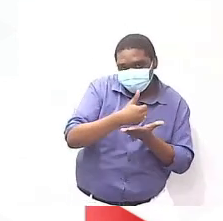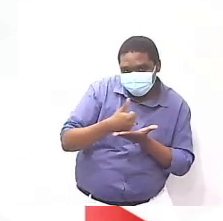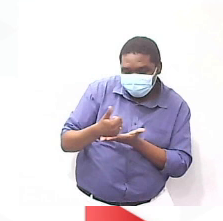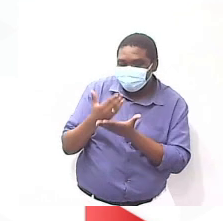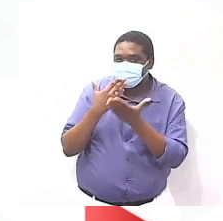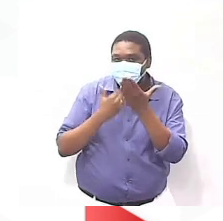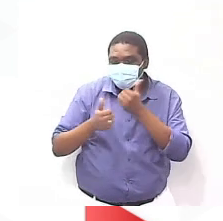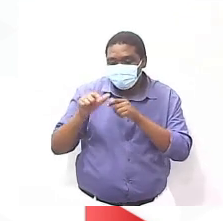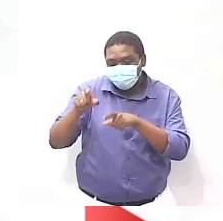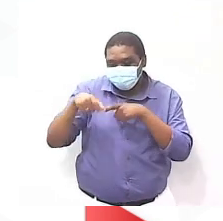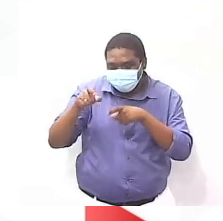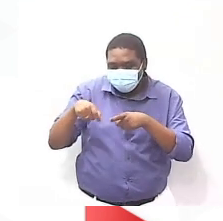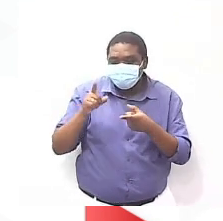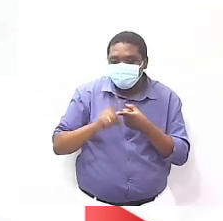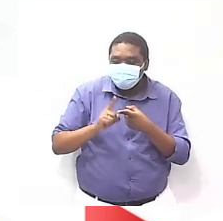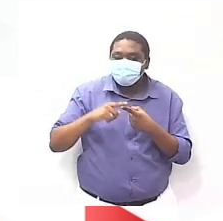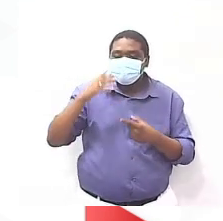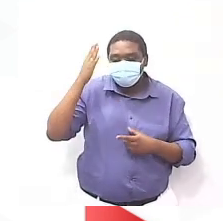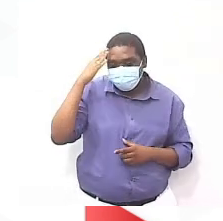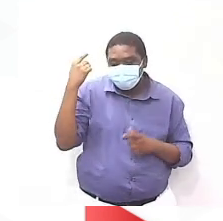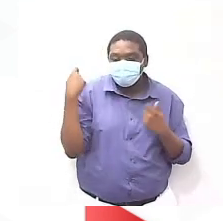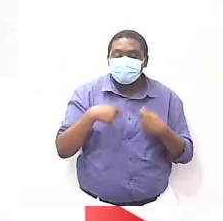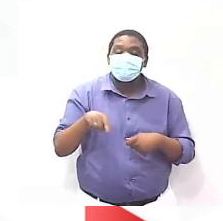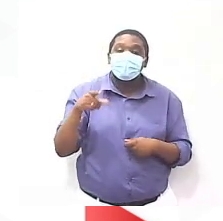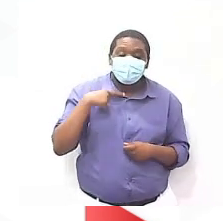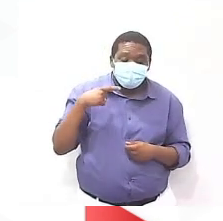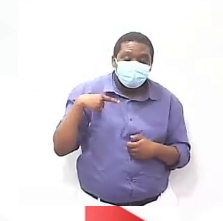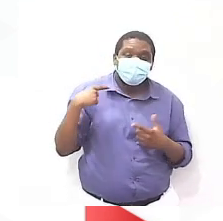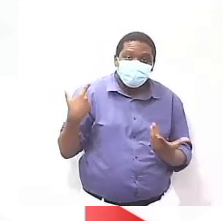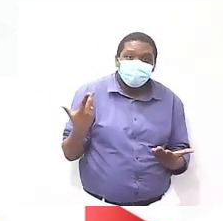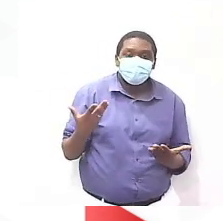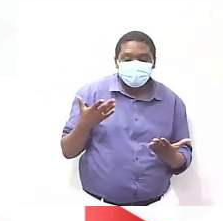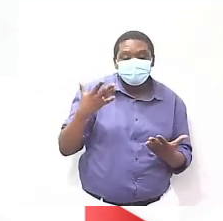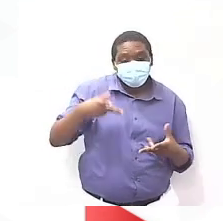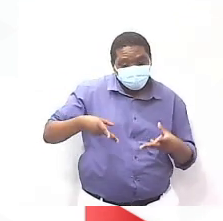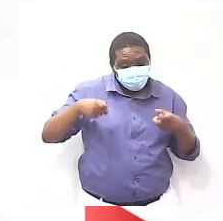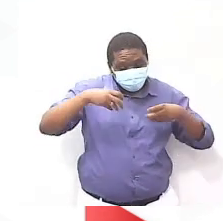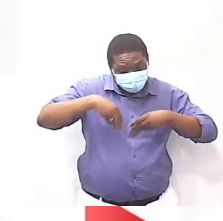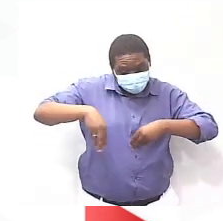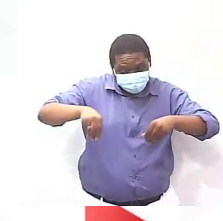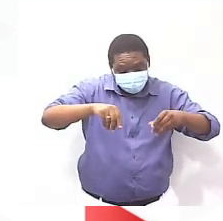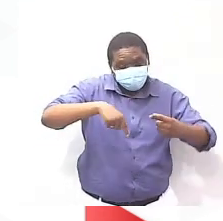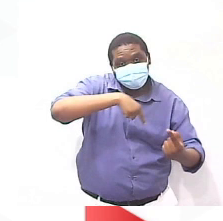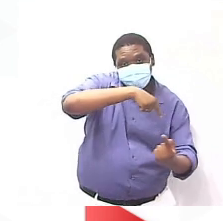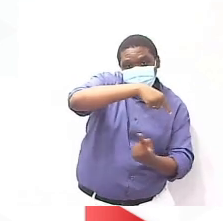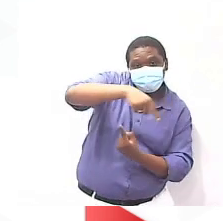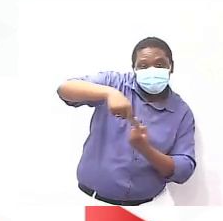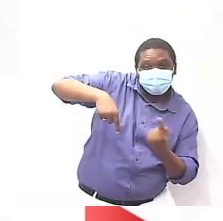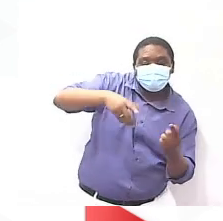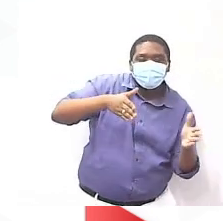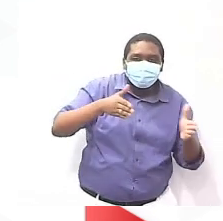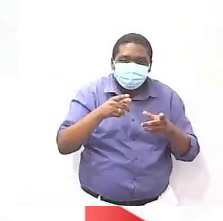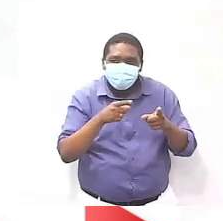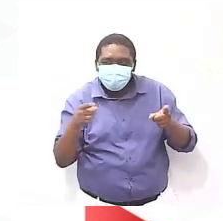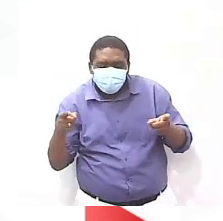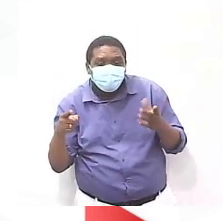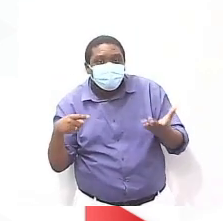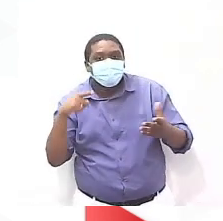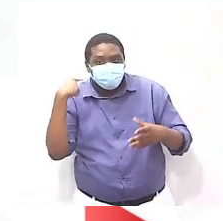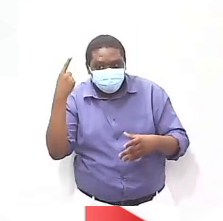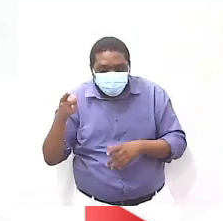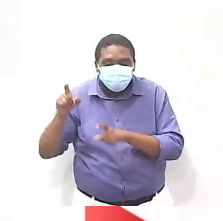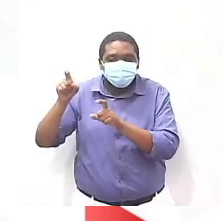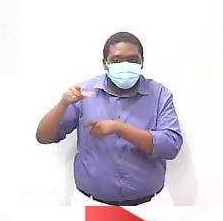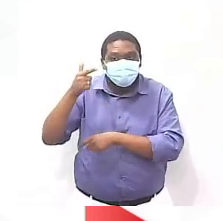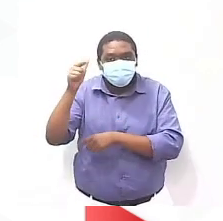cereais. Também entendeu que precisa fazer o ciclo da terra, planta uma coisa num período, planta outra em outro período,